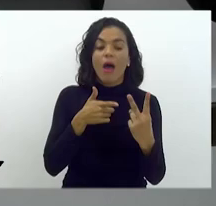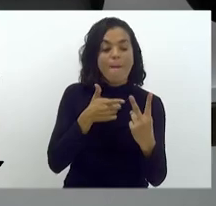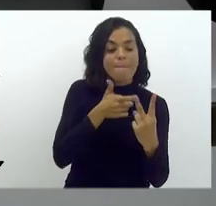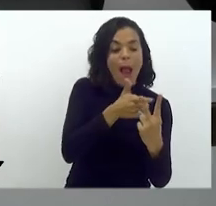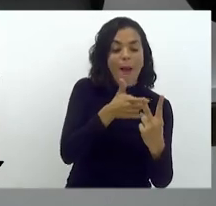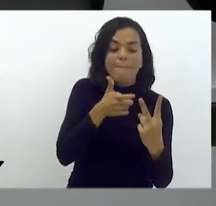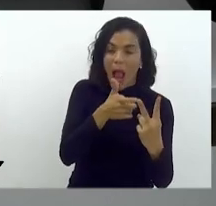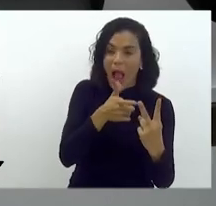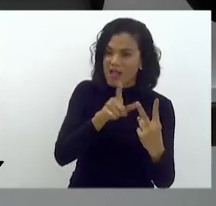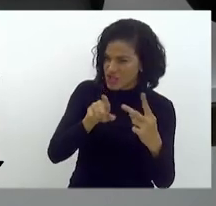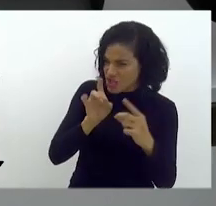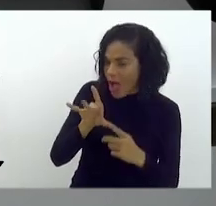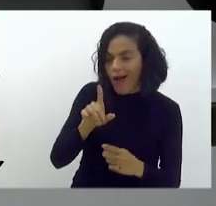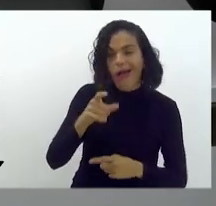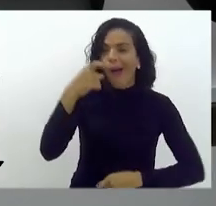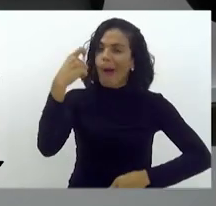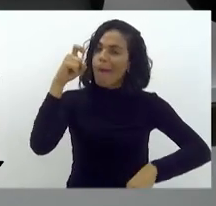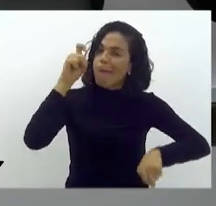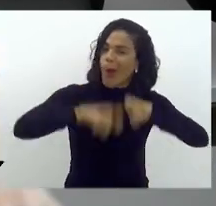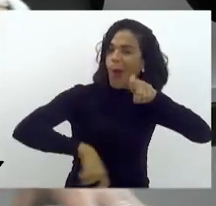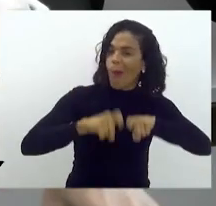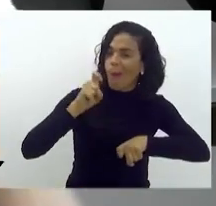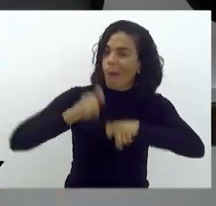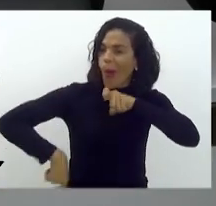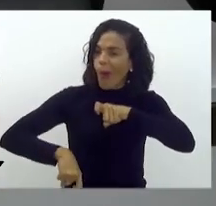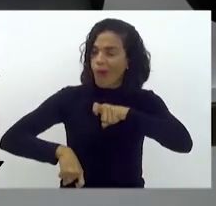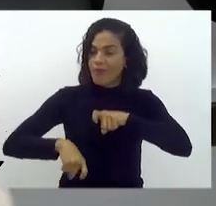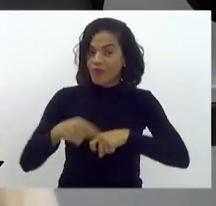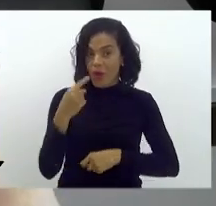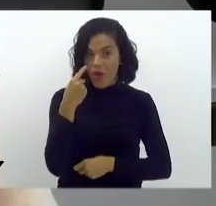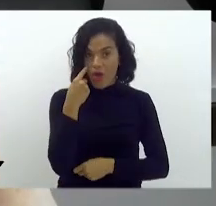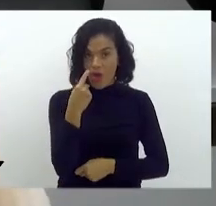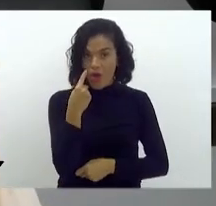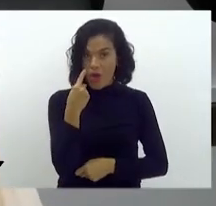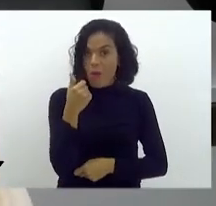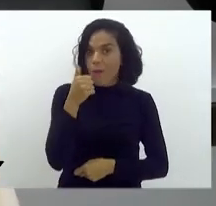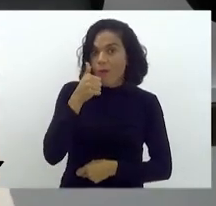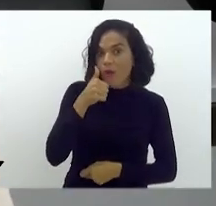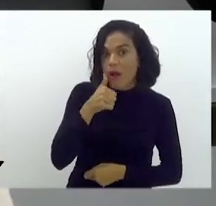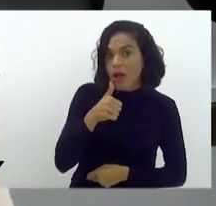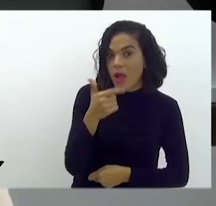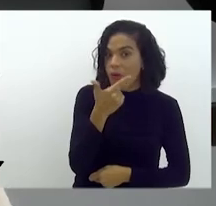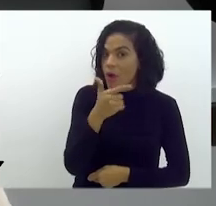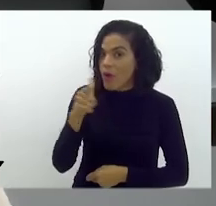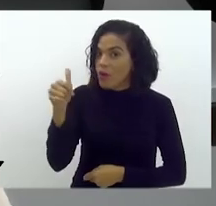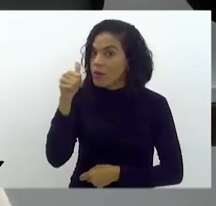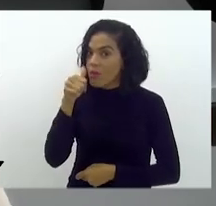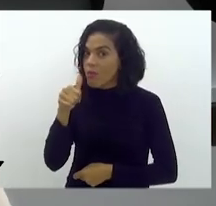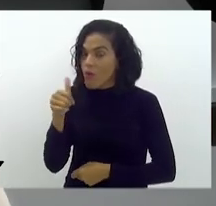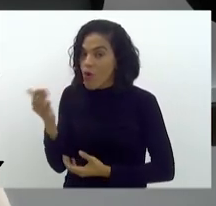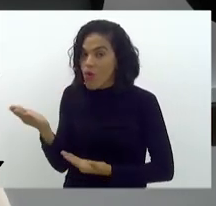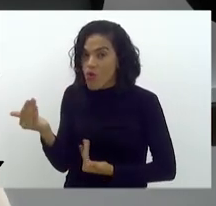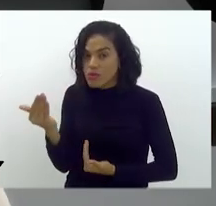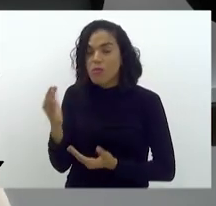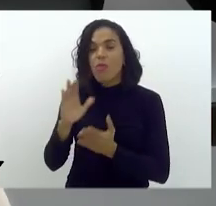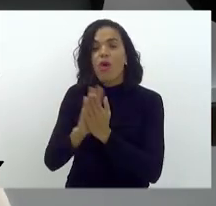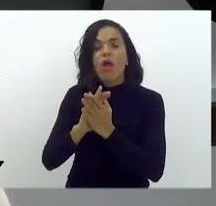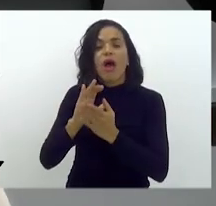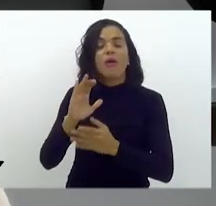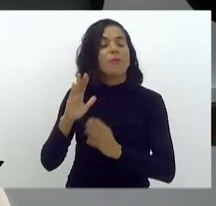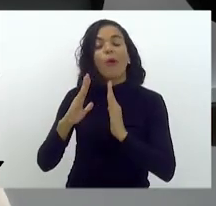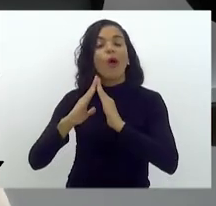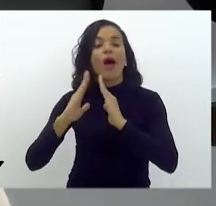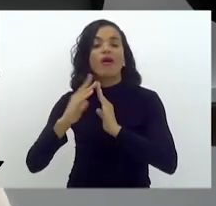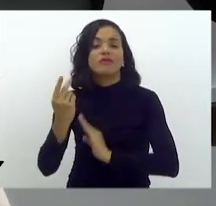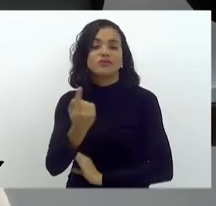ia também estuprar elas então vejam bem mulheres uma outra moça morava sozinha recentemente no naquele